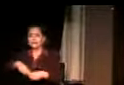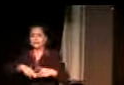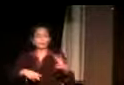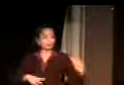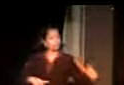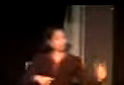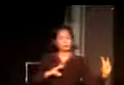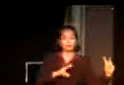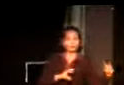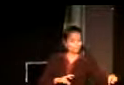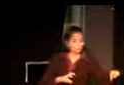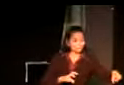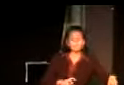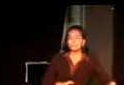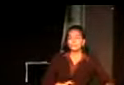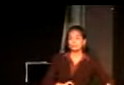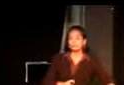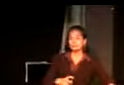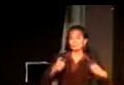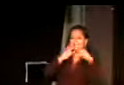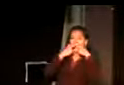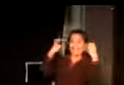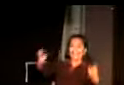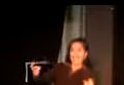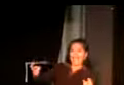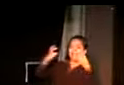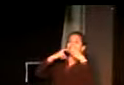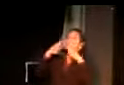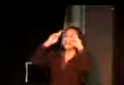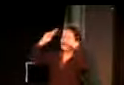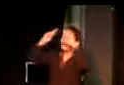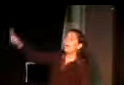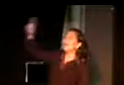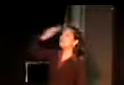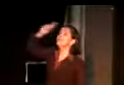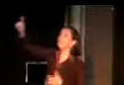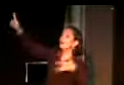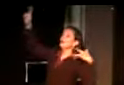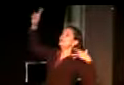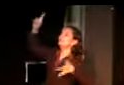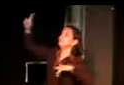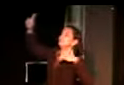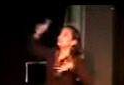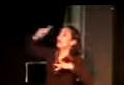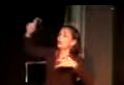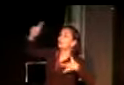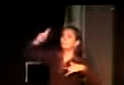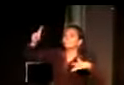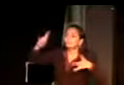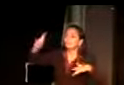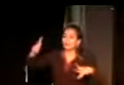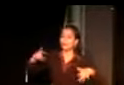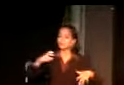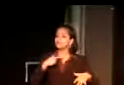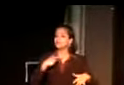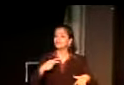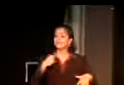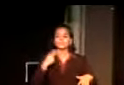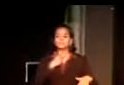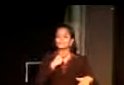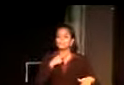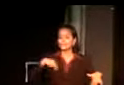dão uma de torcedores fanáticos e começam a gritar Senhor tem misericórdia de nós no nosso texto você